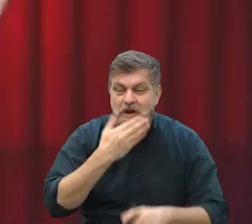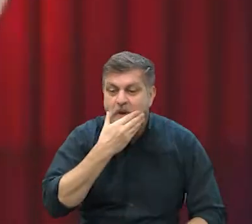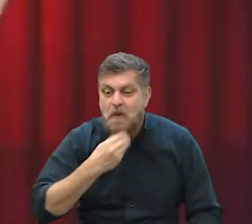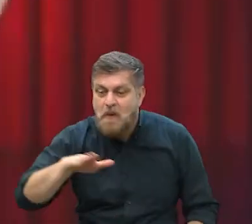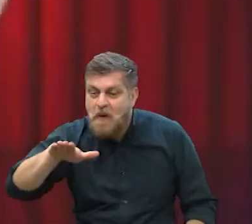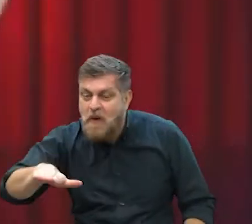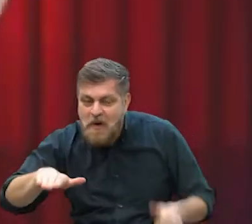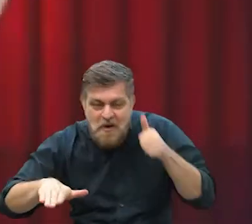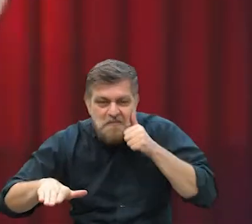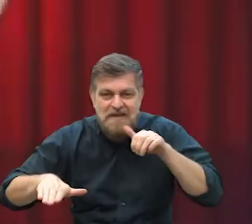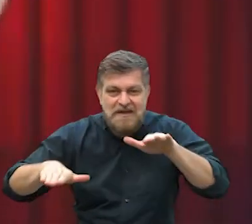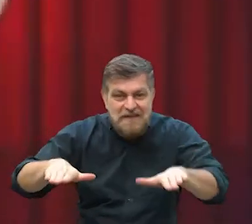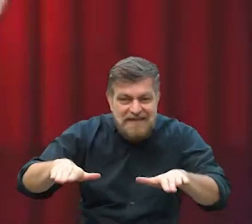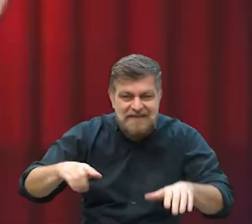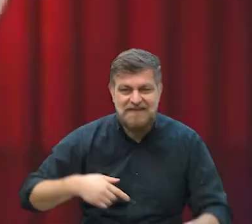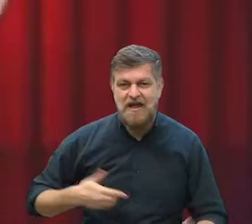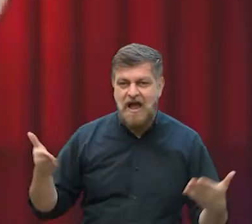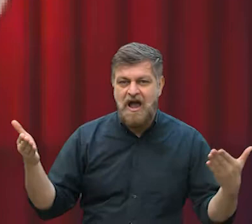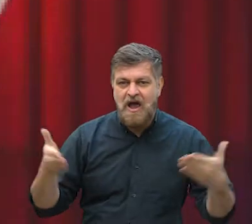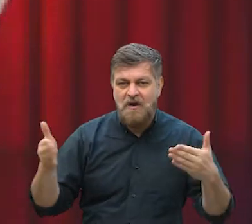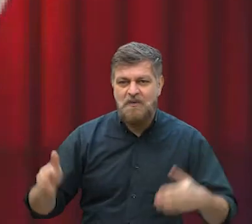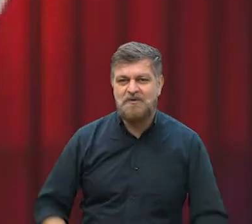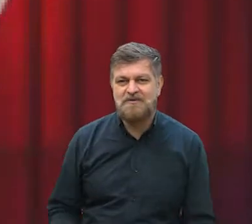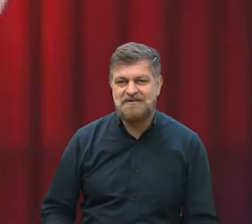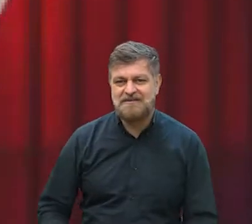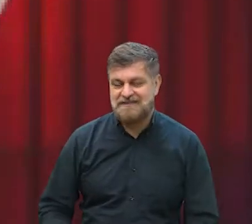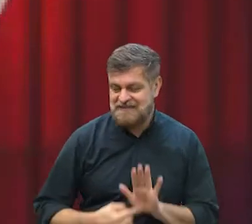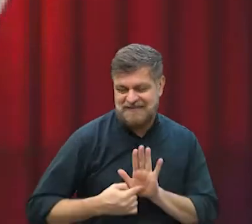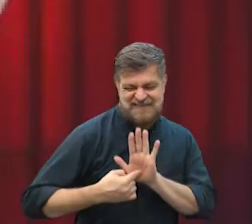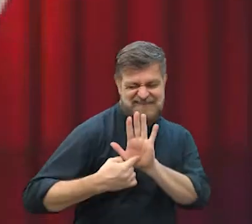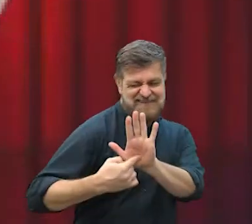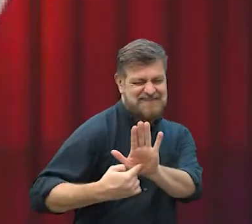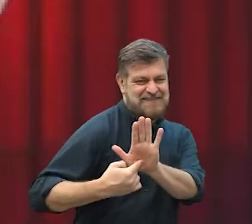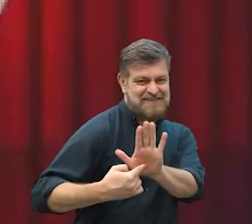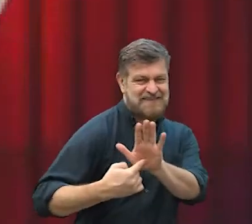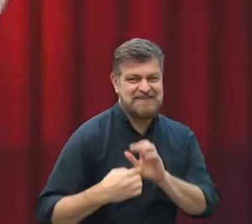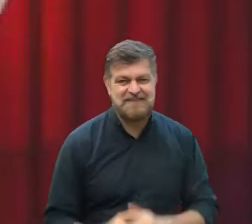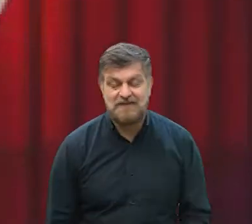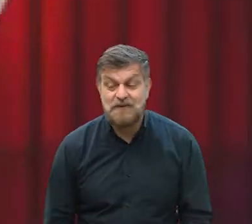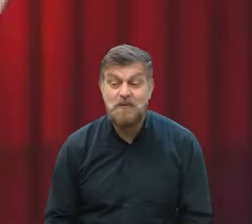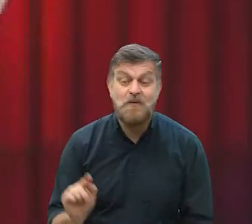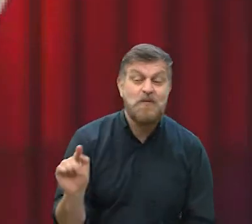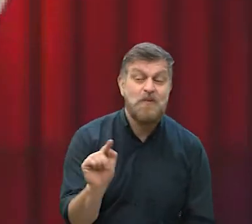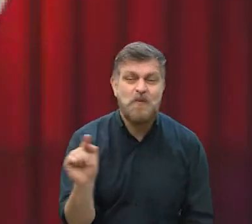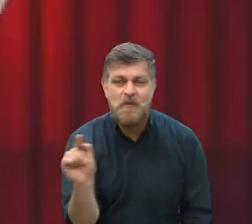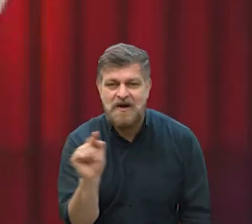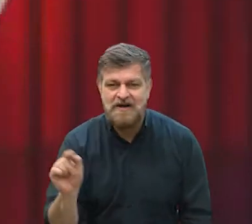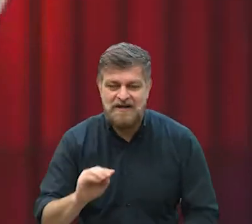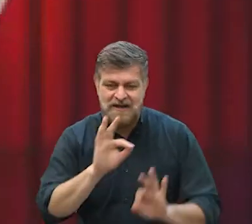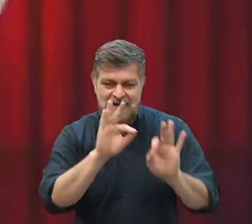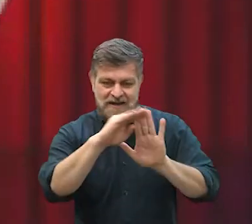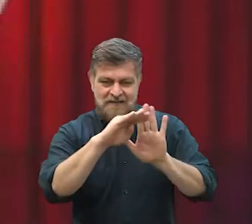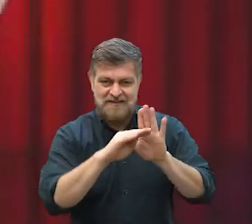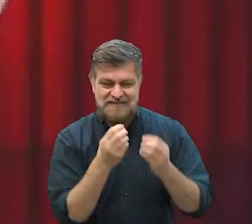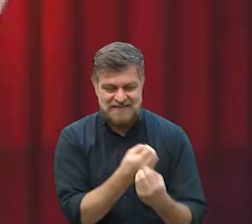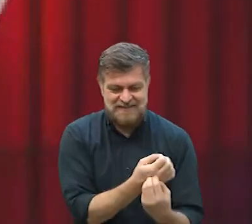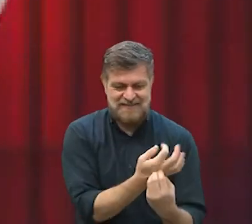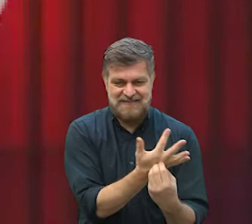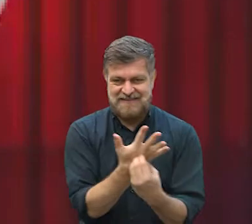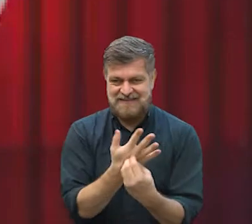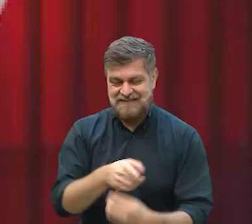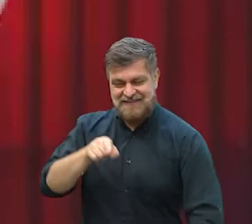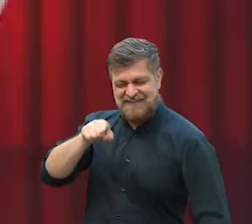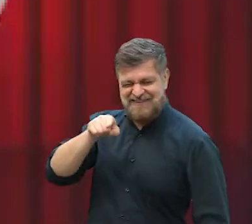e meninas, o Instituto Dom Nery apresenta o projeto de artes e